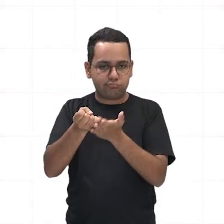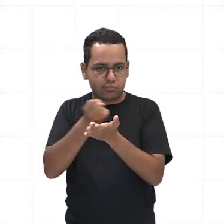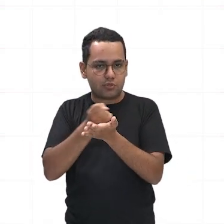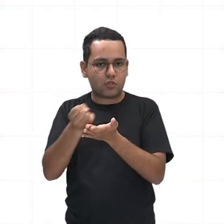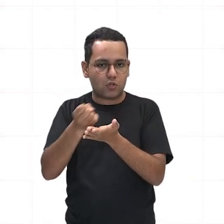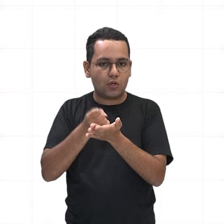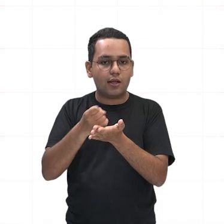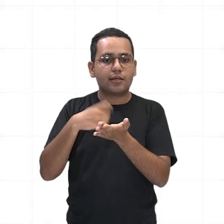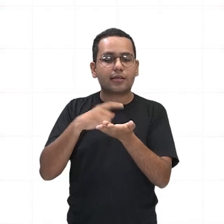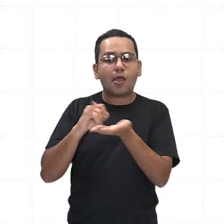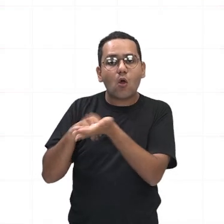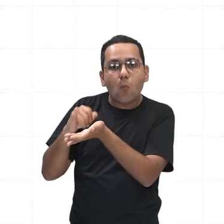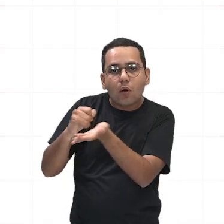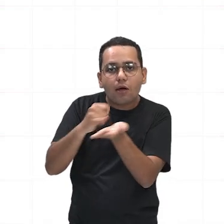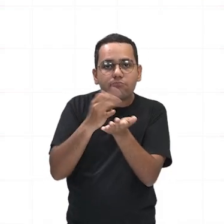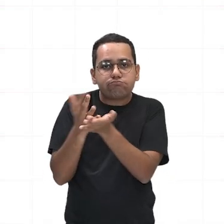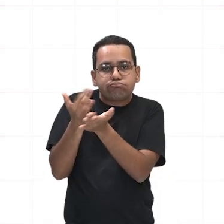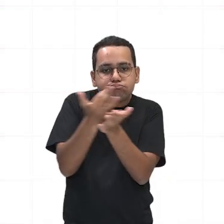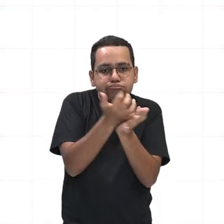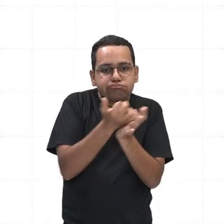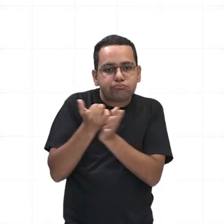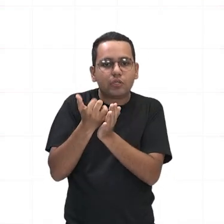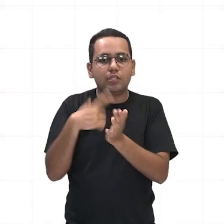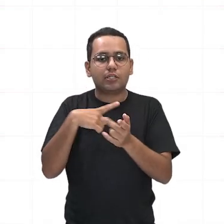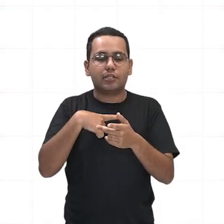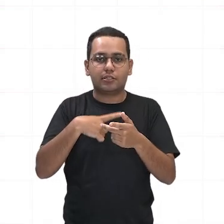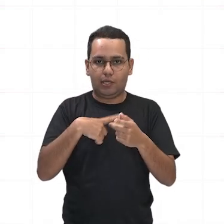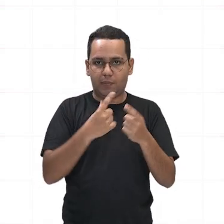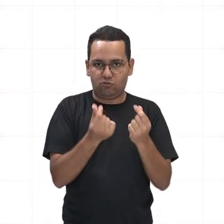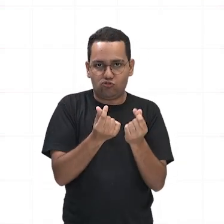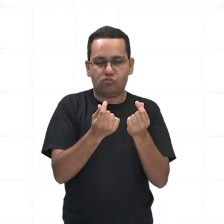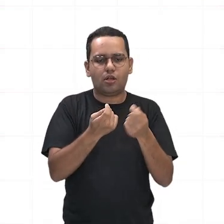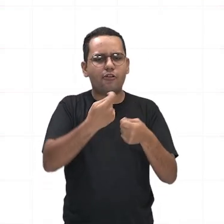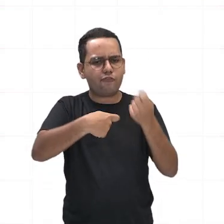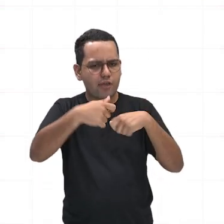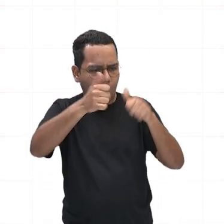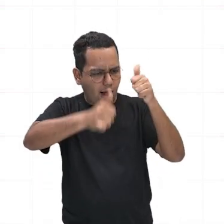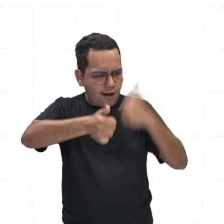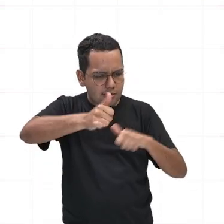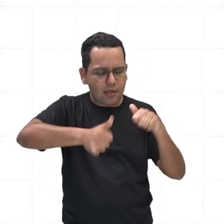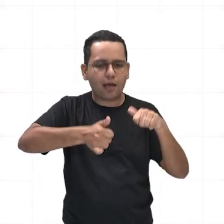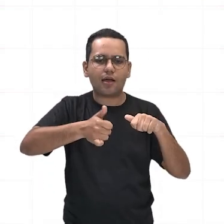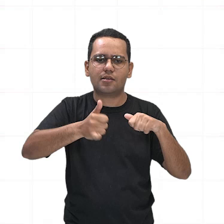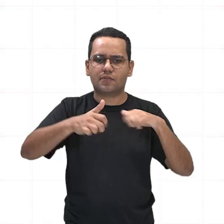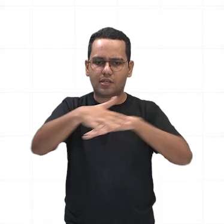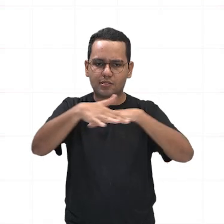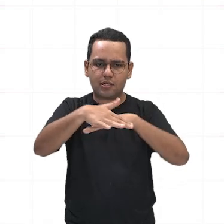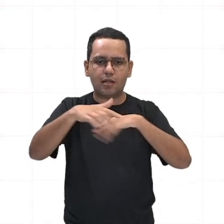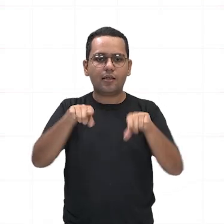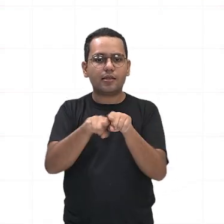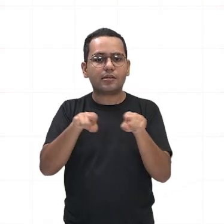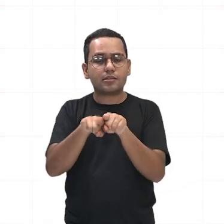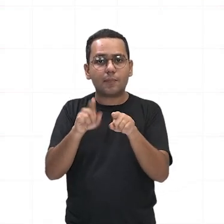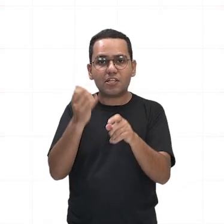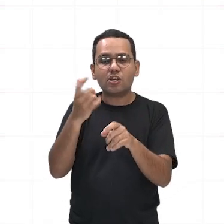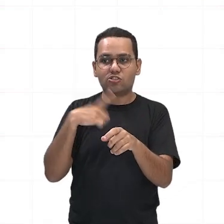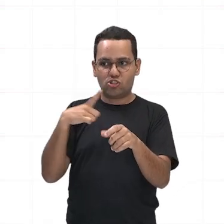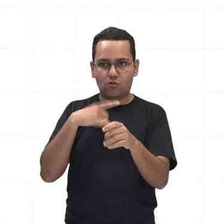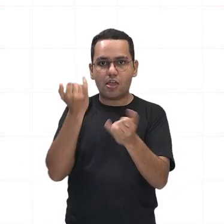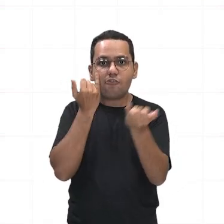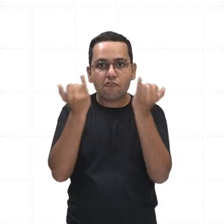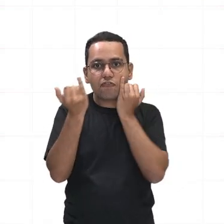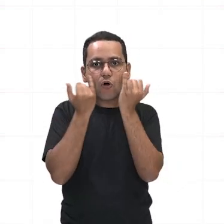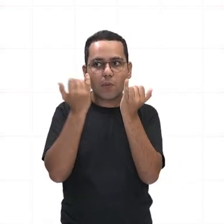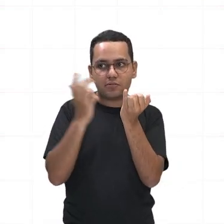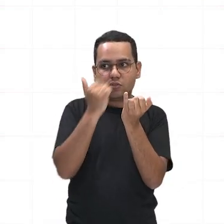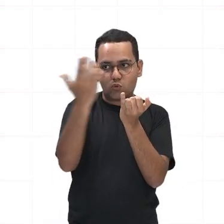impostos, fiscalizavam as finanças da cidade e traziam informações das províncias.